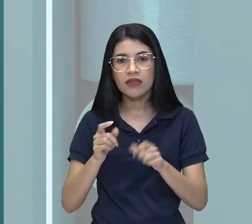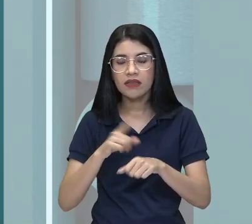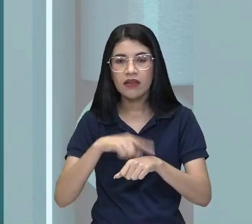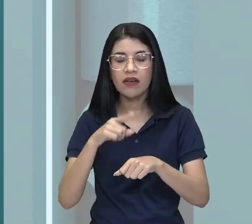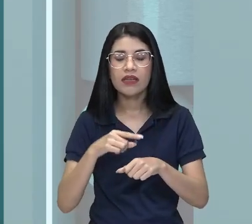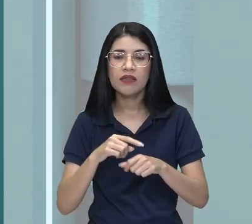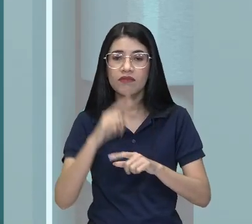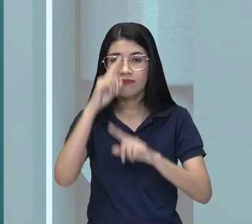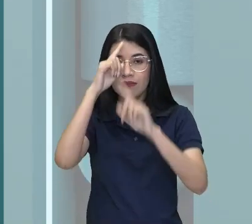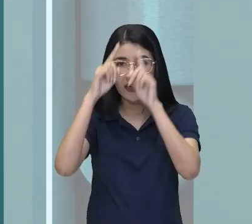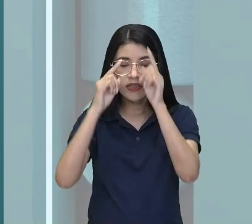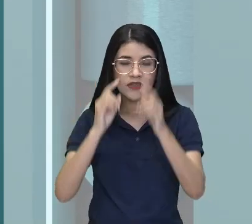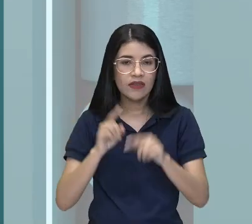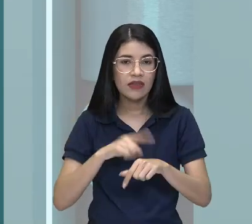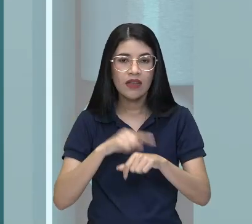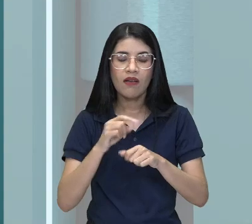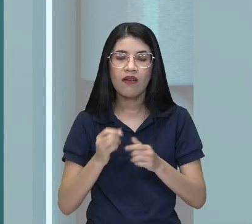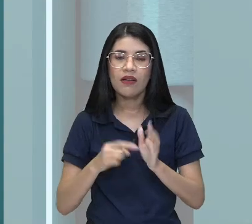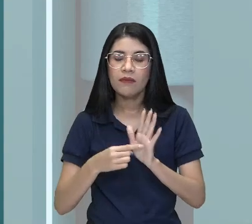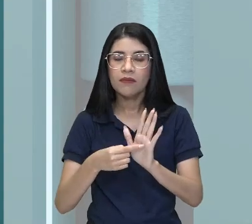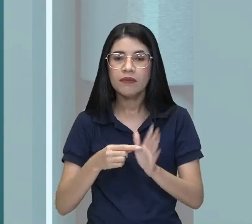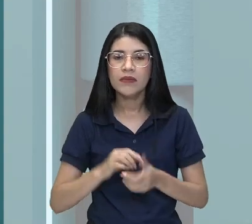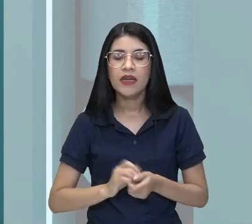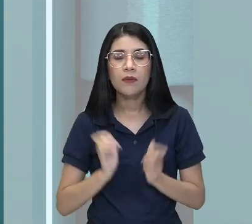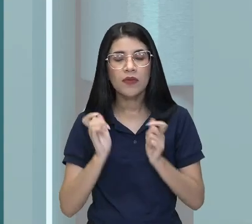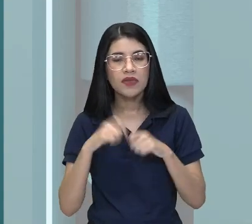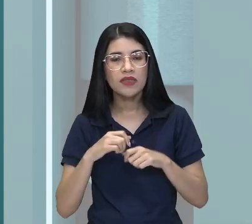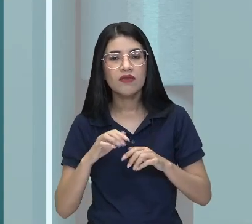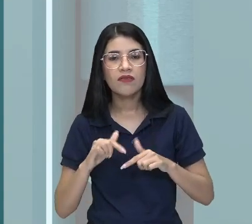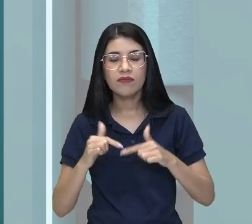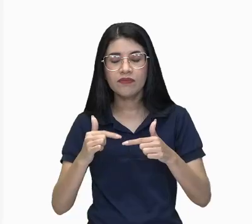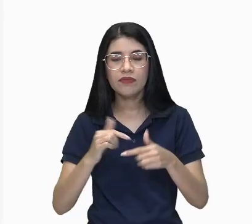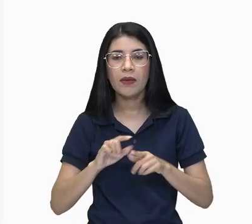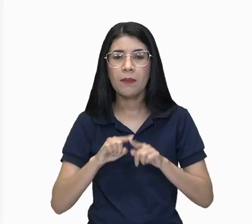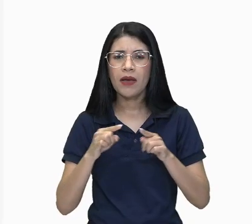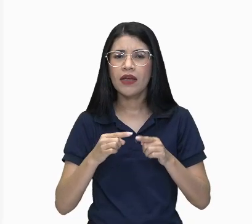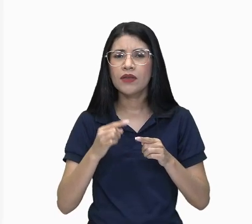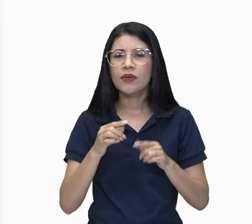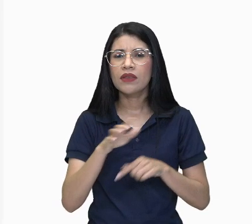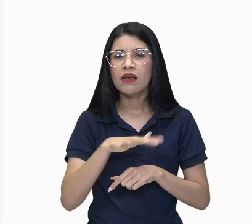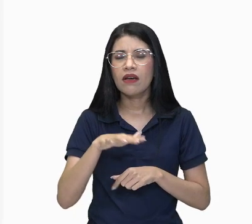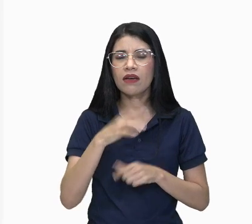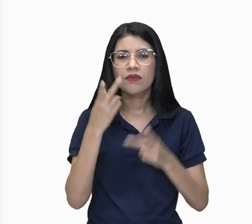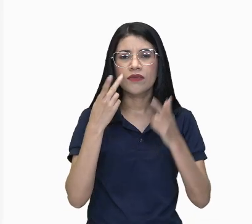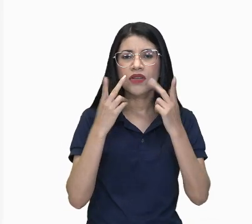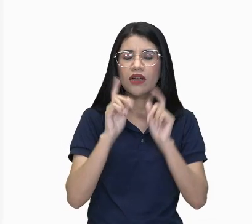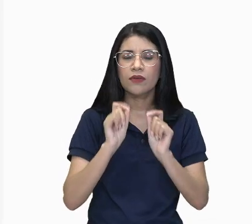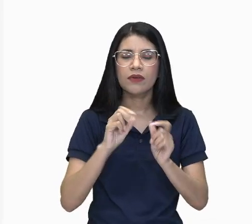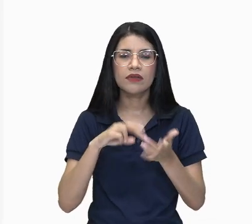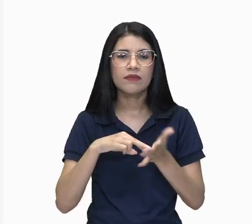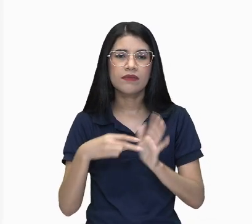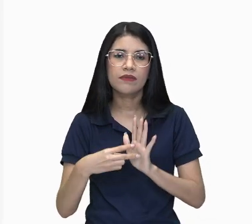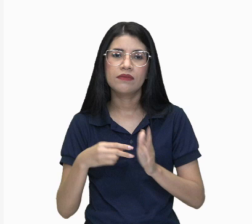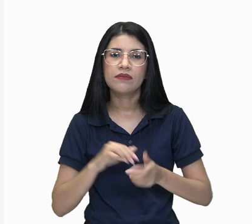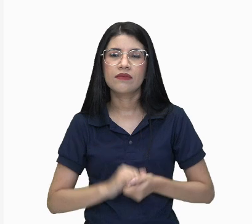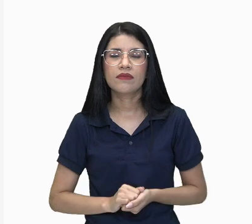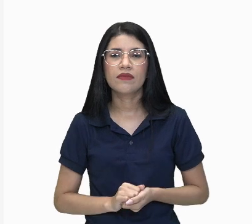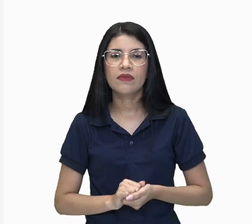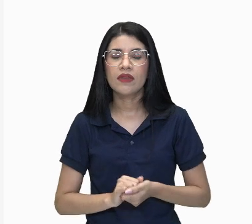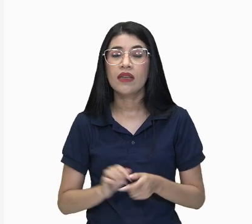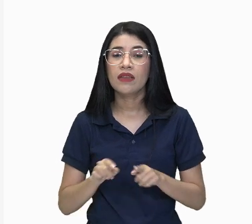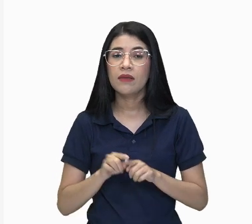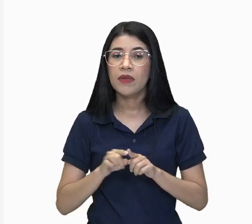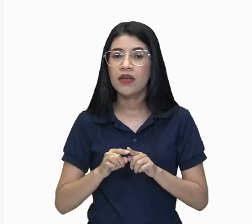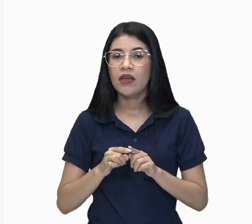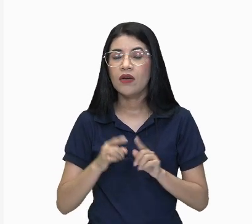criatividade vem, e a gente consegue fazer. Então, mas no teatro, o que seria isso? Vamos ver? É uma forma de atuação